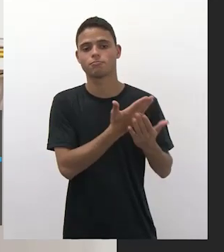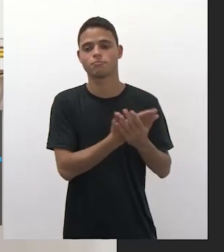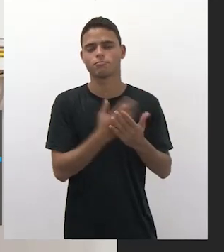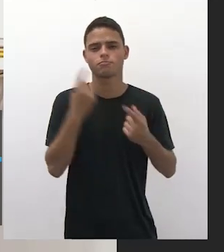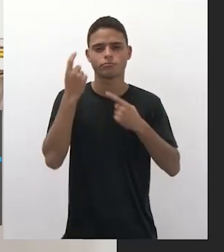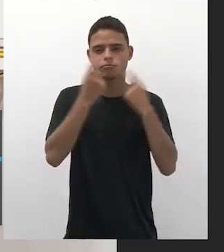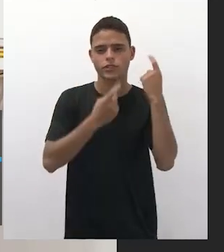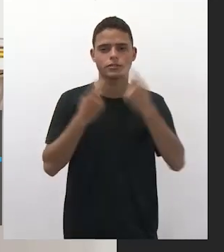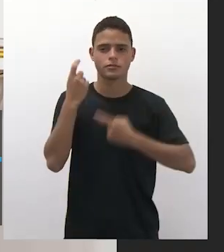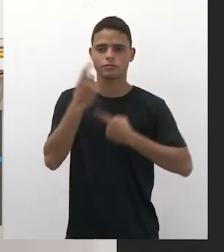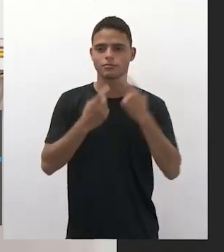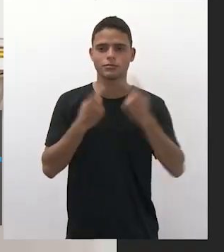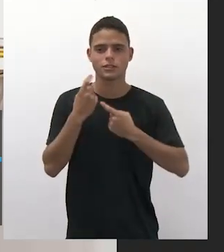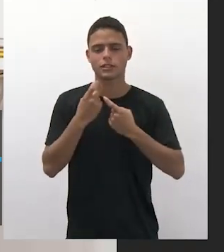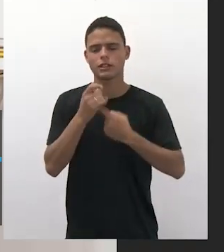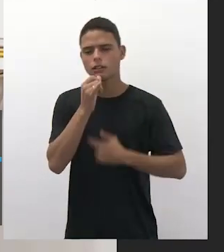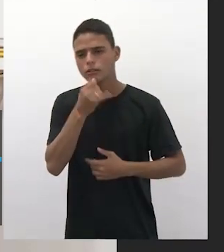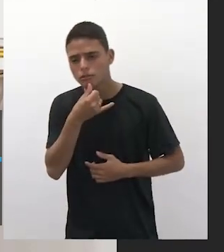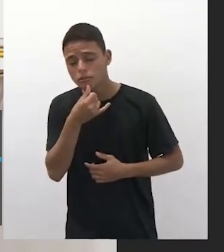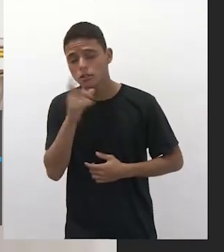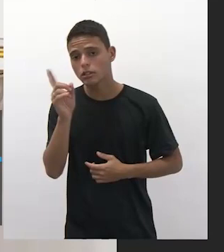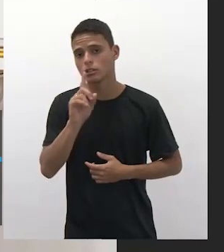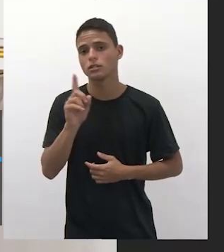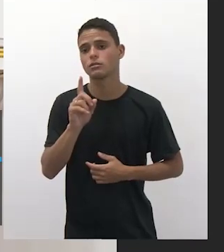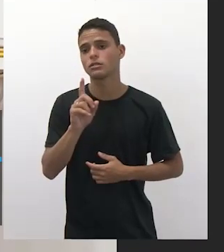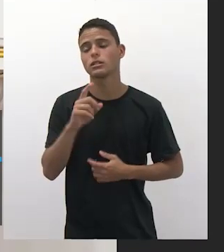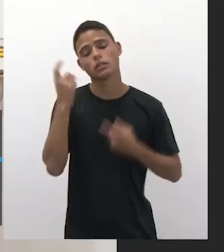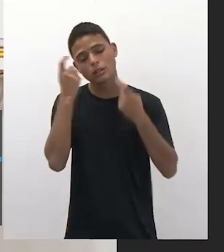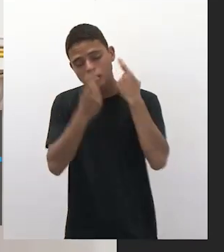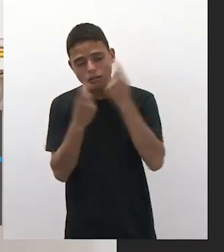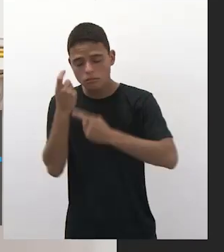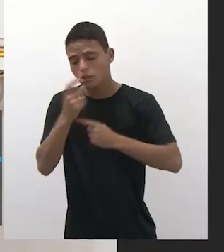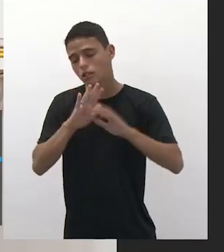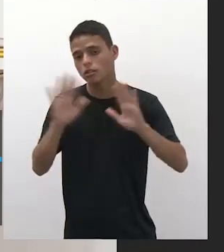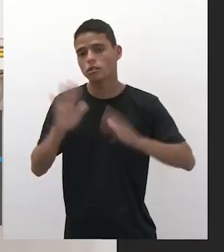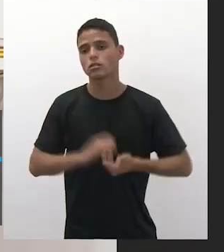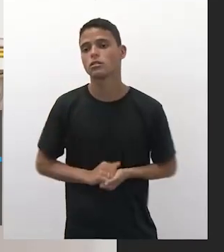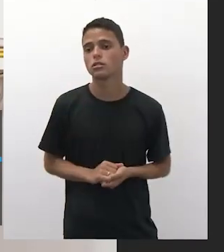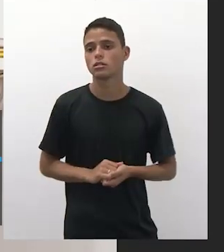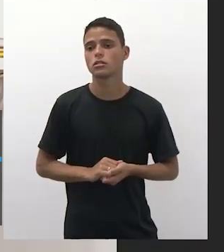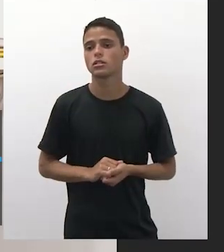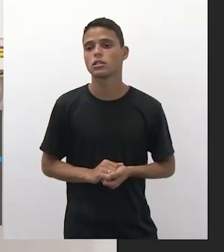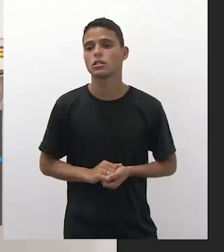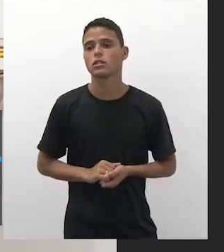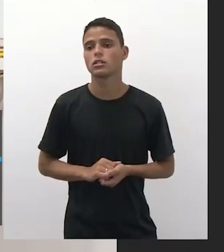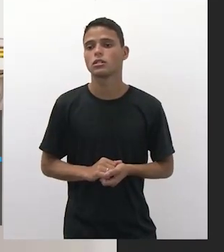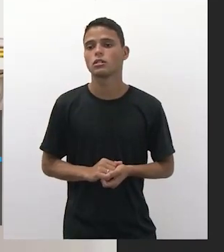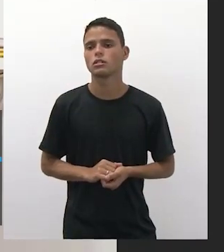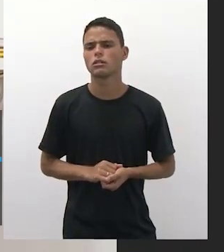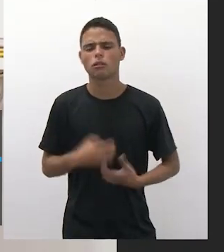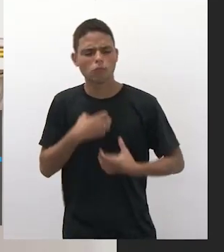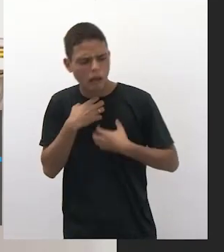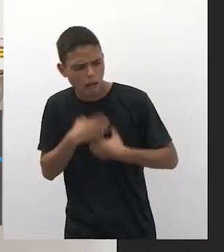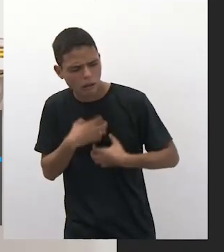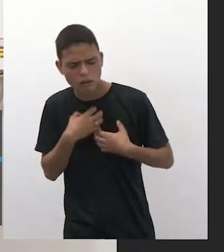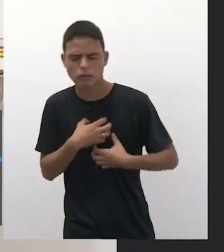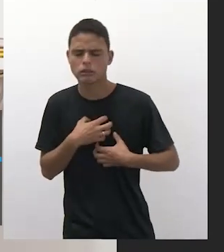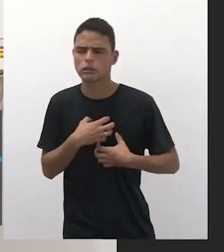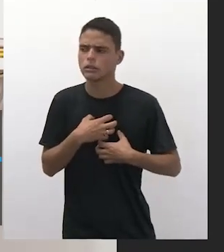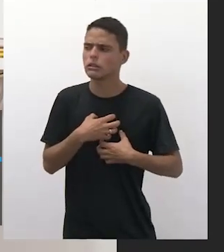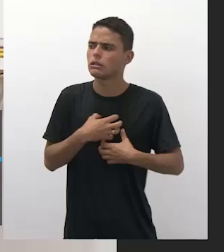inconformada, não triste da professora ter me reprovado. O curioso é que eu não fiquei brava com ela, nem triste